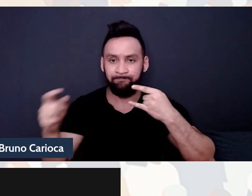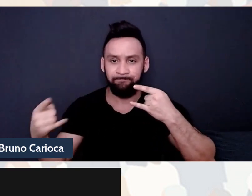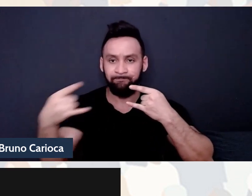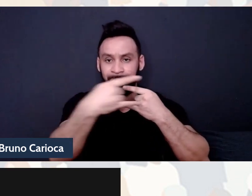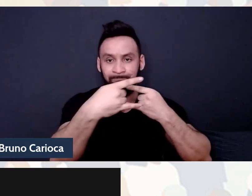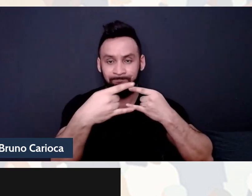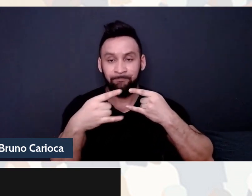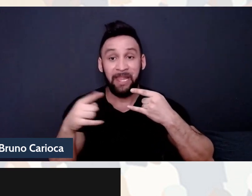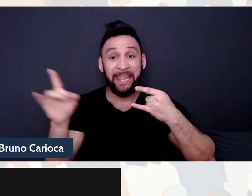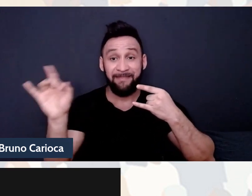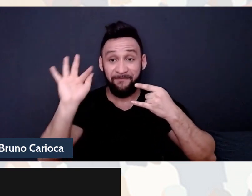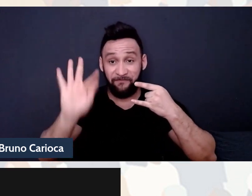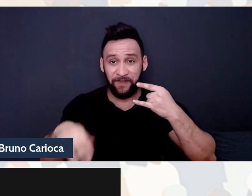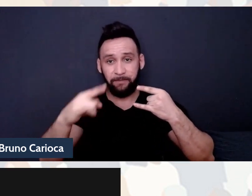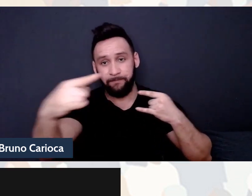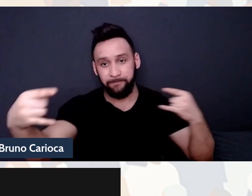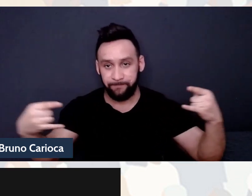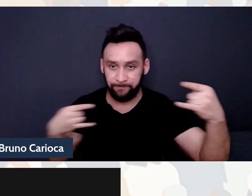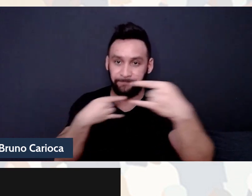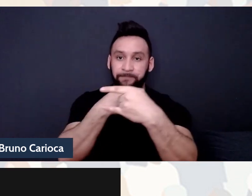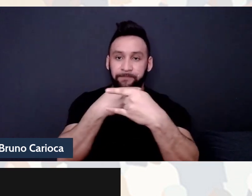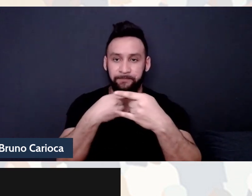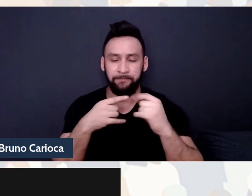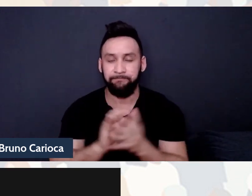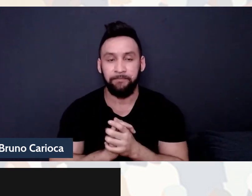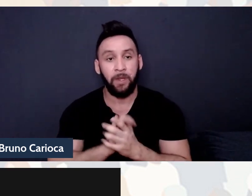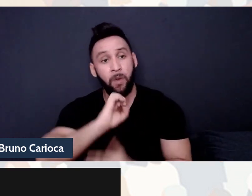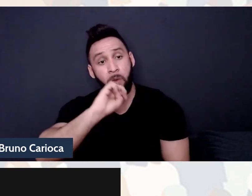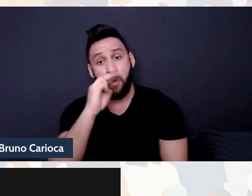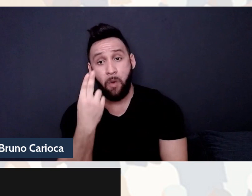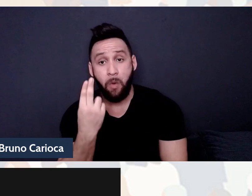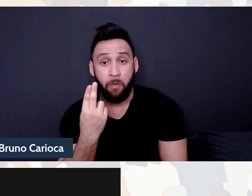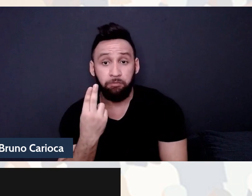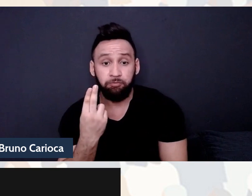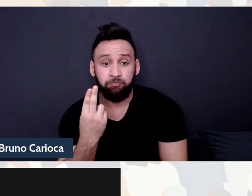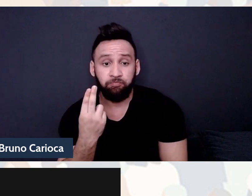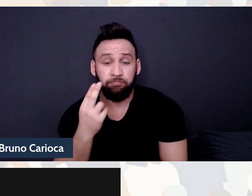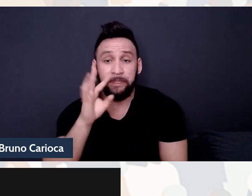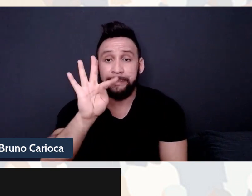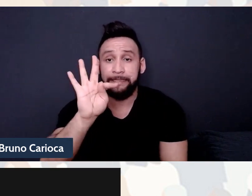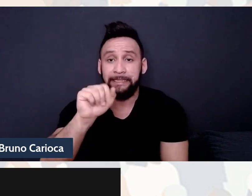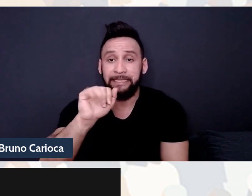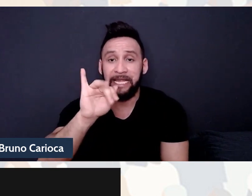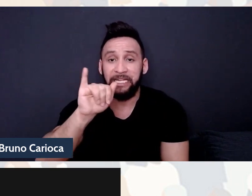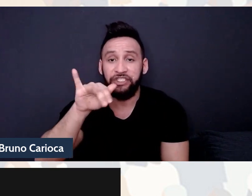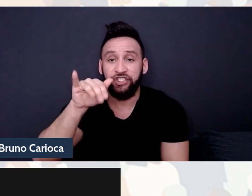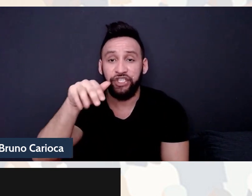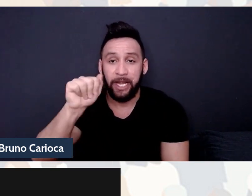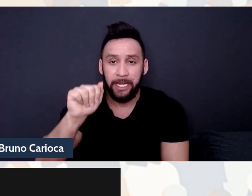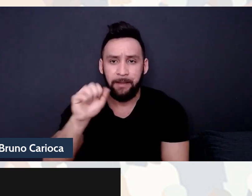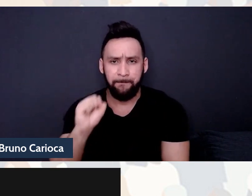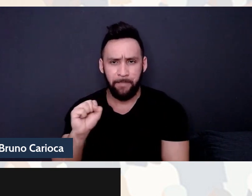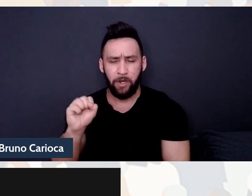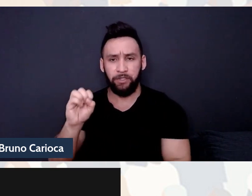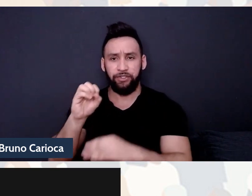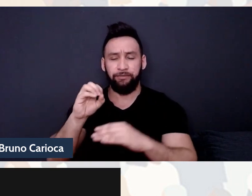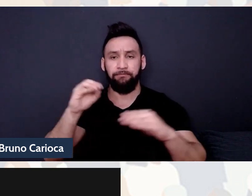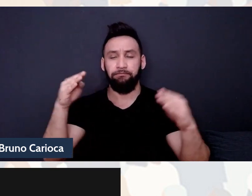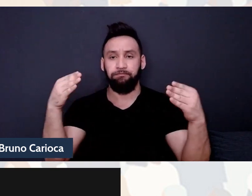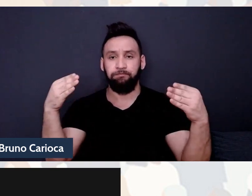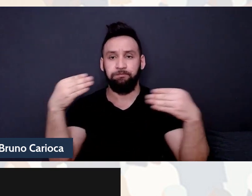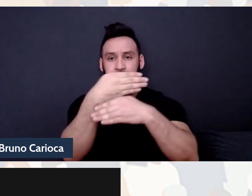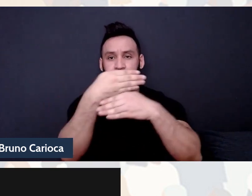A não ser que a Tatiana consiga apresentar meus slides, não tem problema nenhum. Eu só não vou aparecer aqui